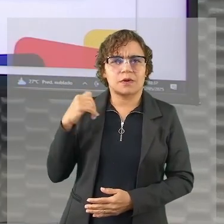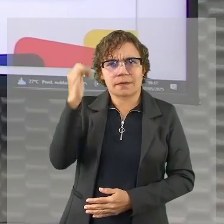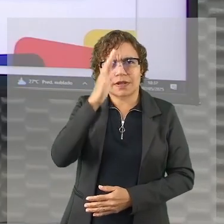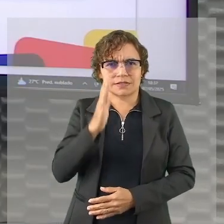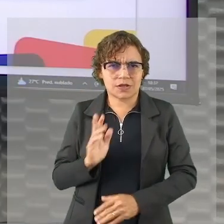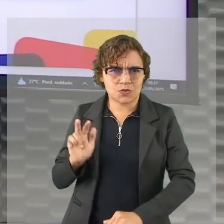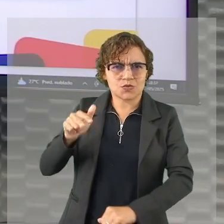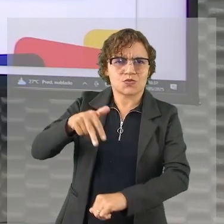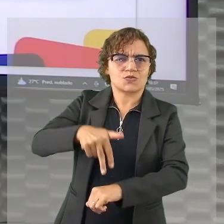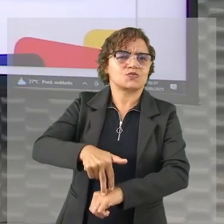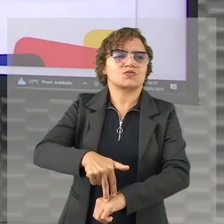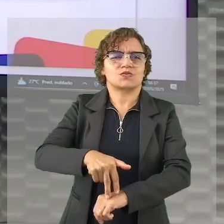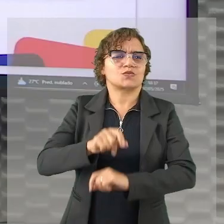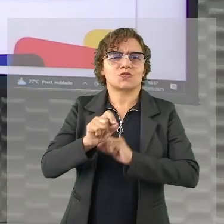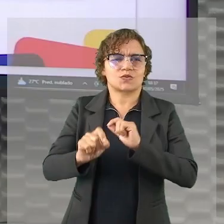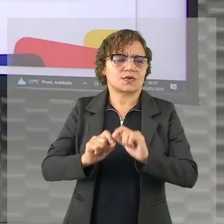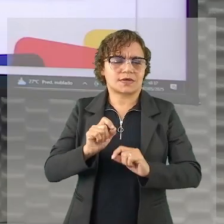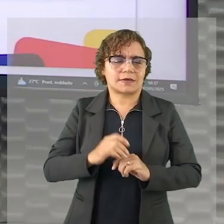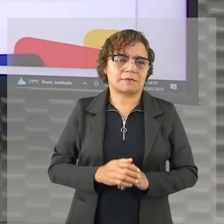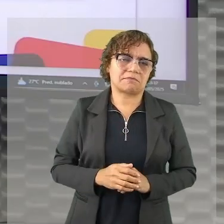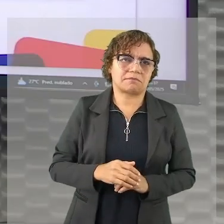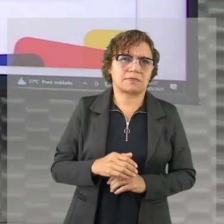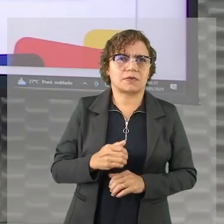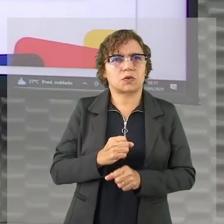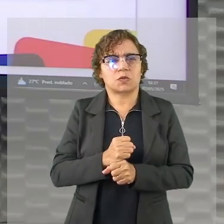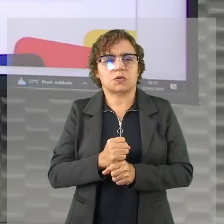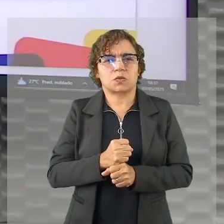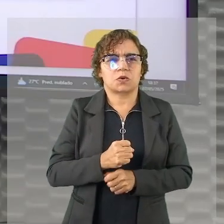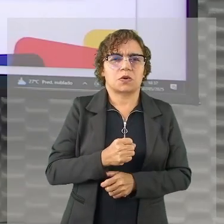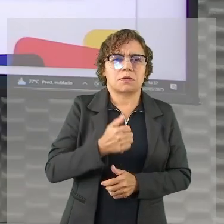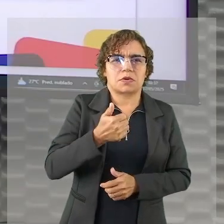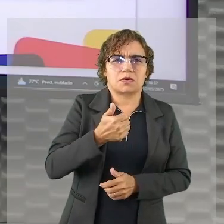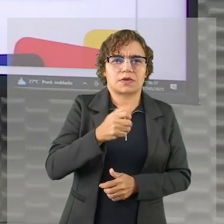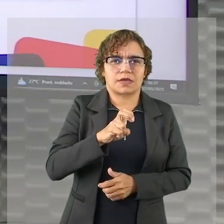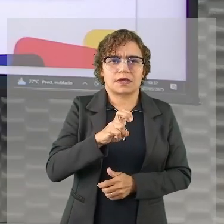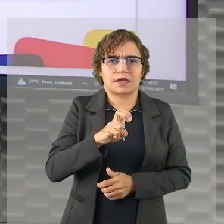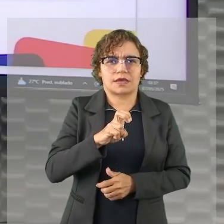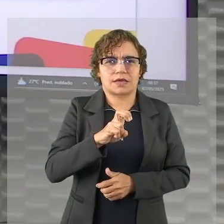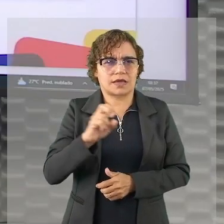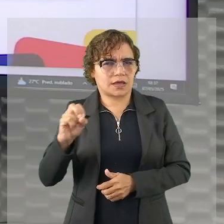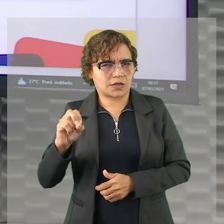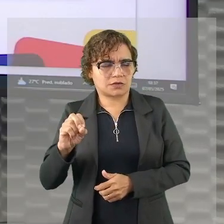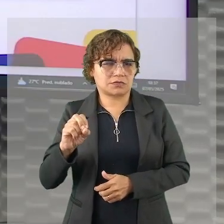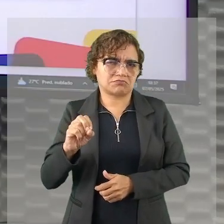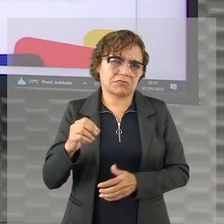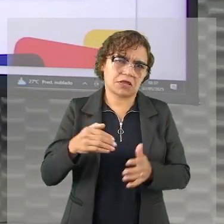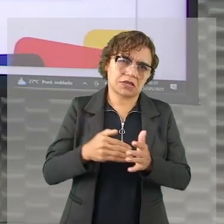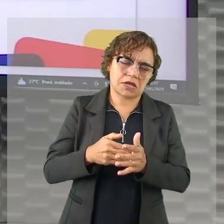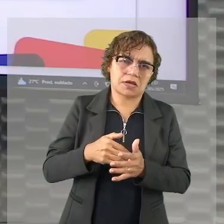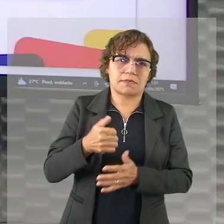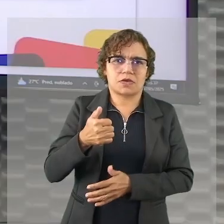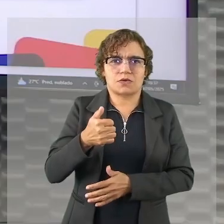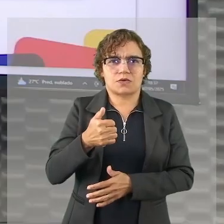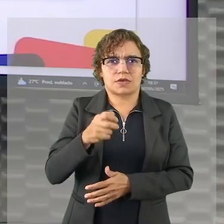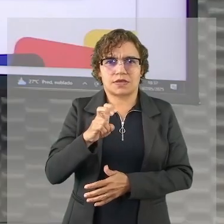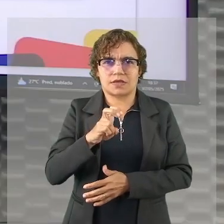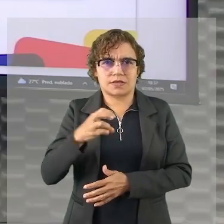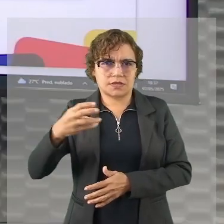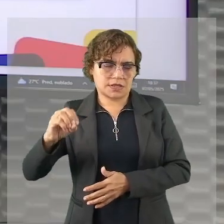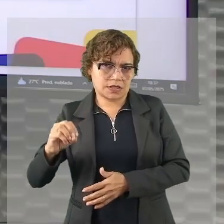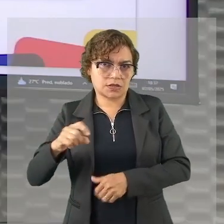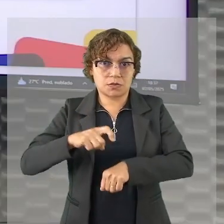brasileiro. Vamos falar aí mais ou menos de 1500 a 1530, quando os portugueses